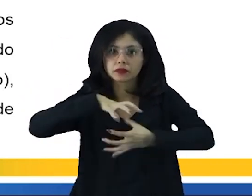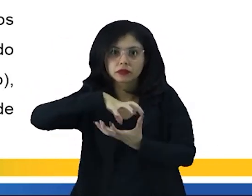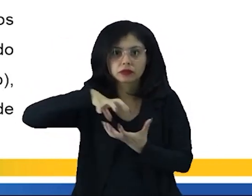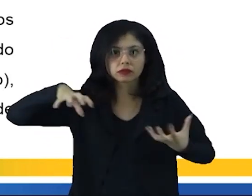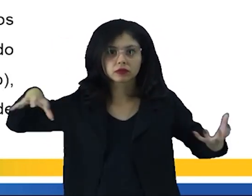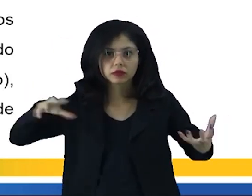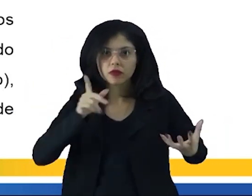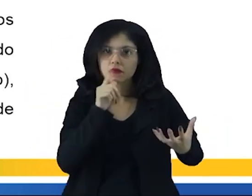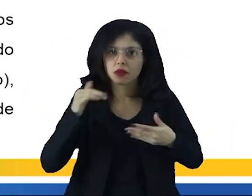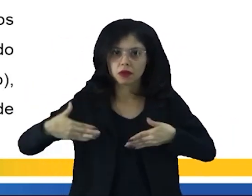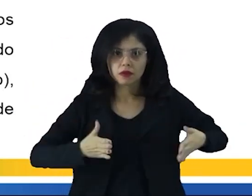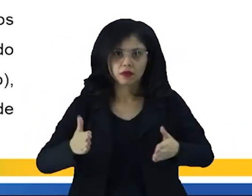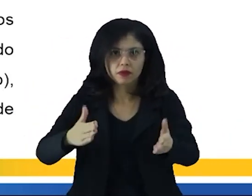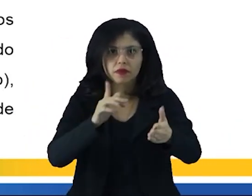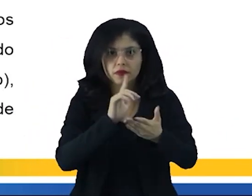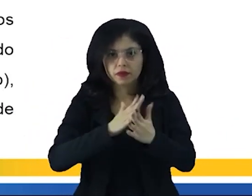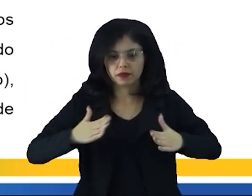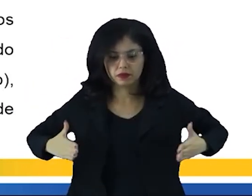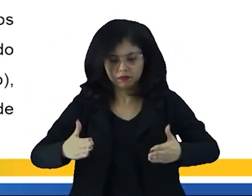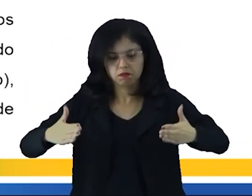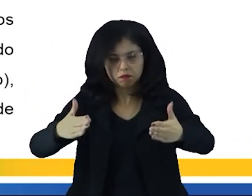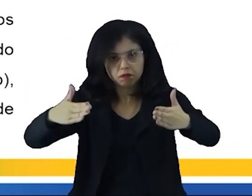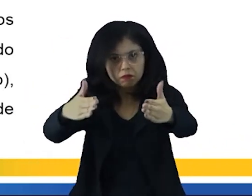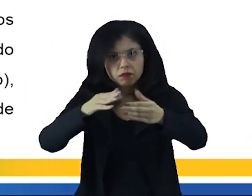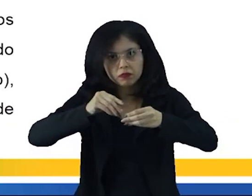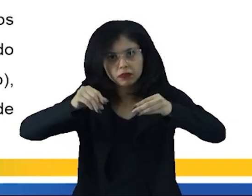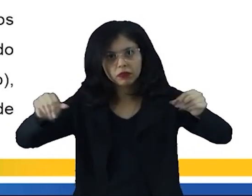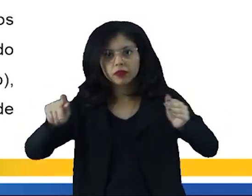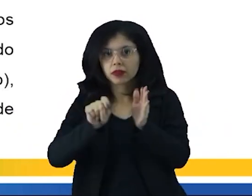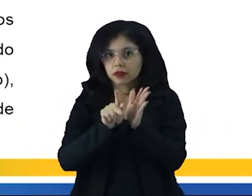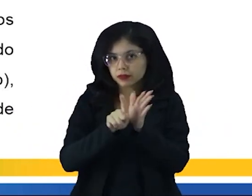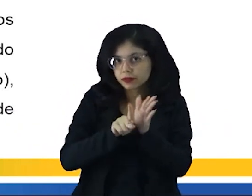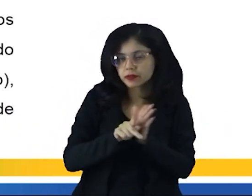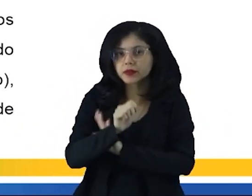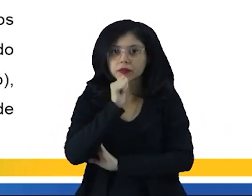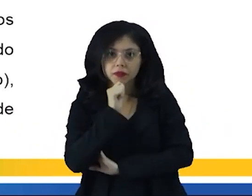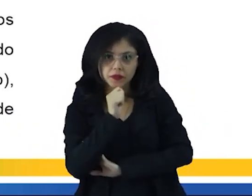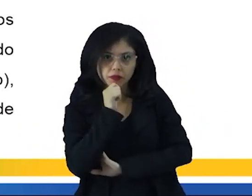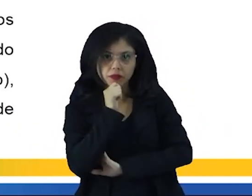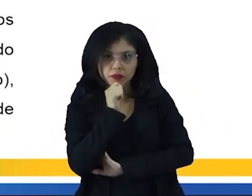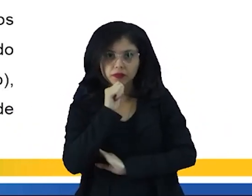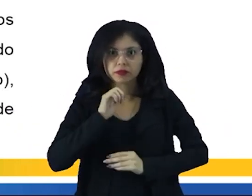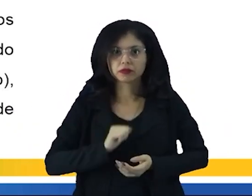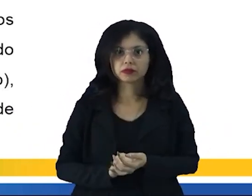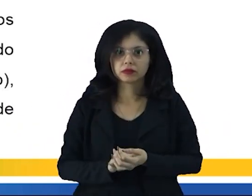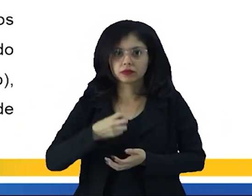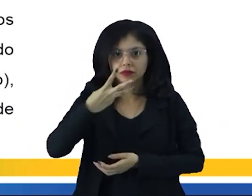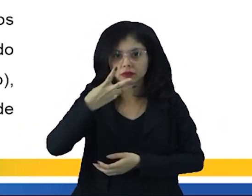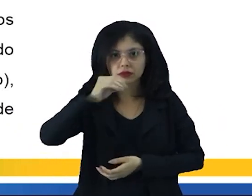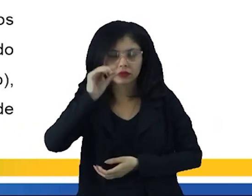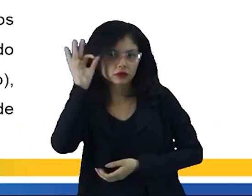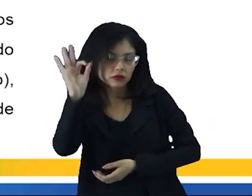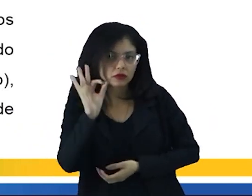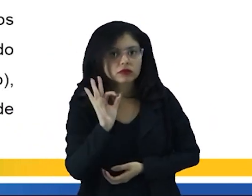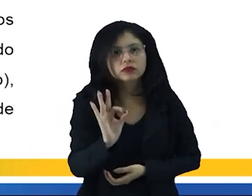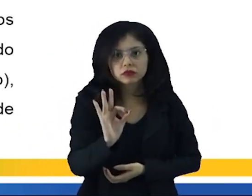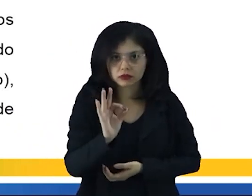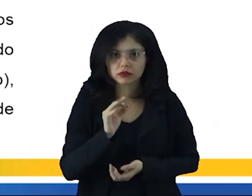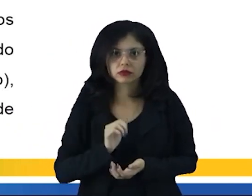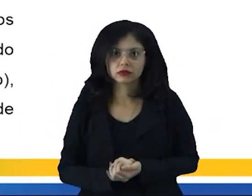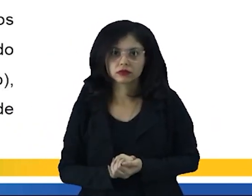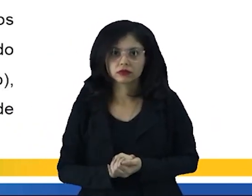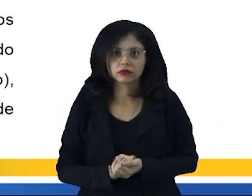em rios e lagos. Já os biomas terrestres correspondem originalmente a cerca de 30%